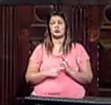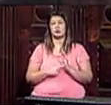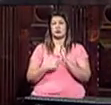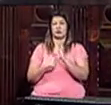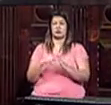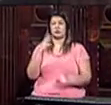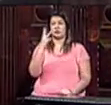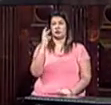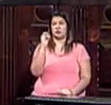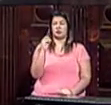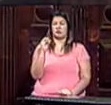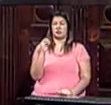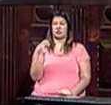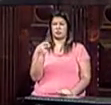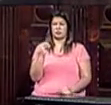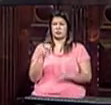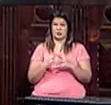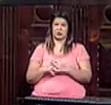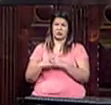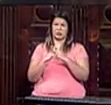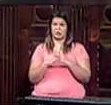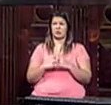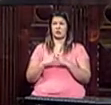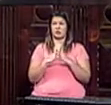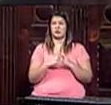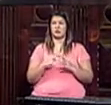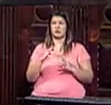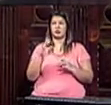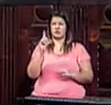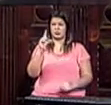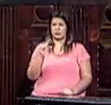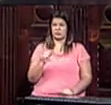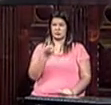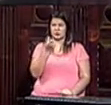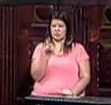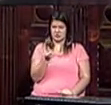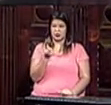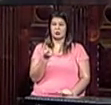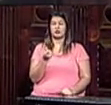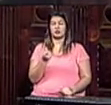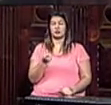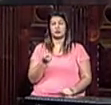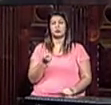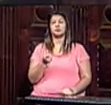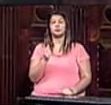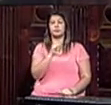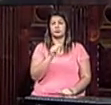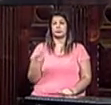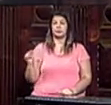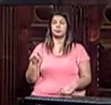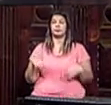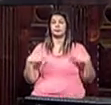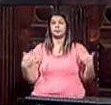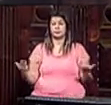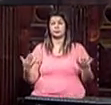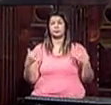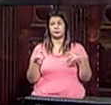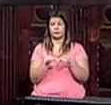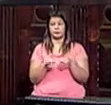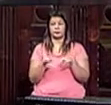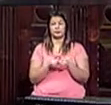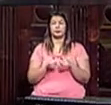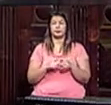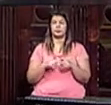de 30 casos semanais para um indicador de 6 casos semanais. Também recebeu o